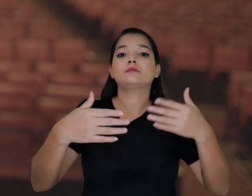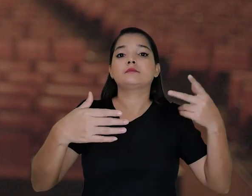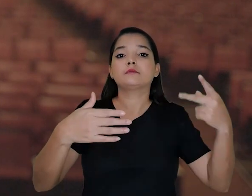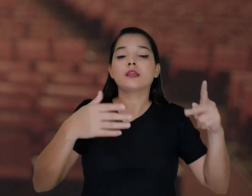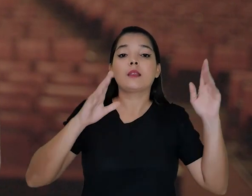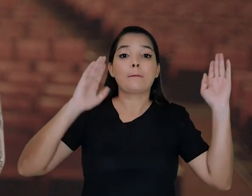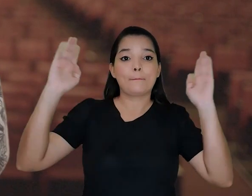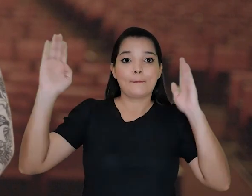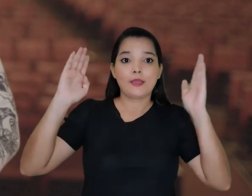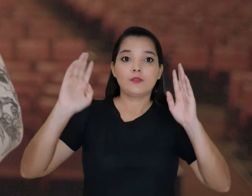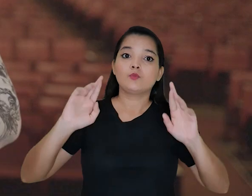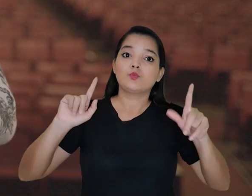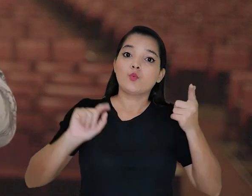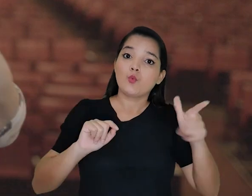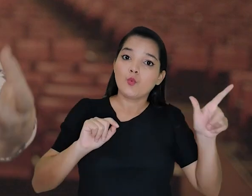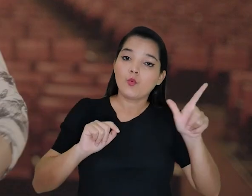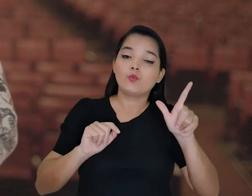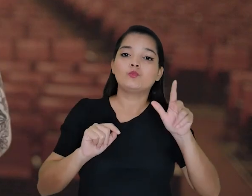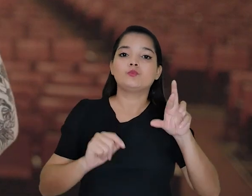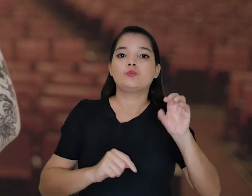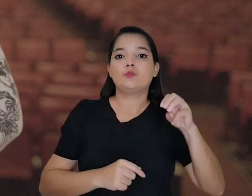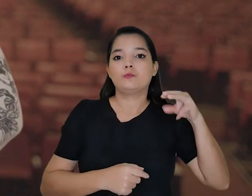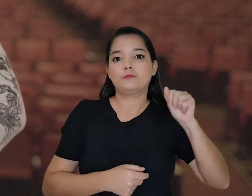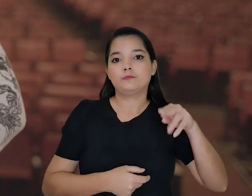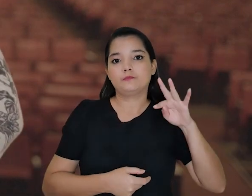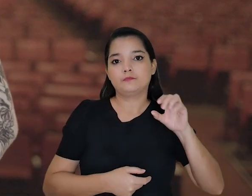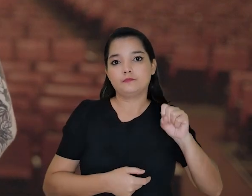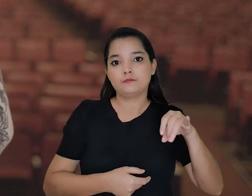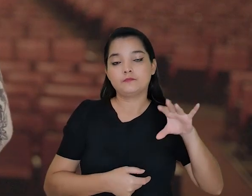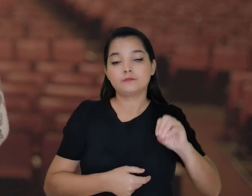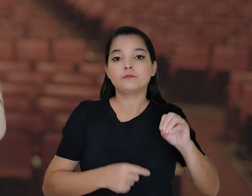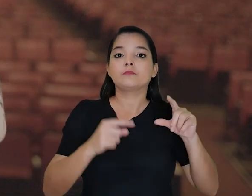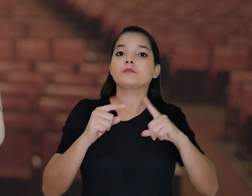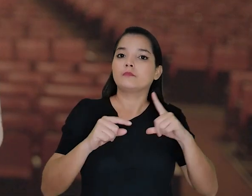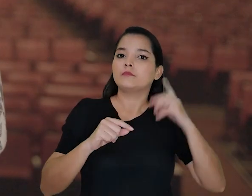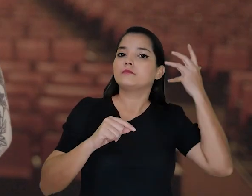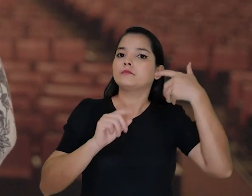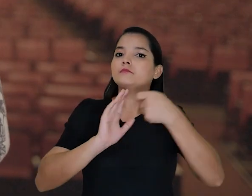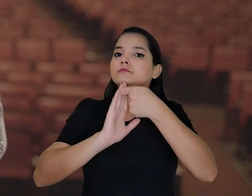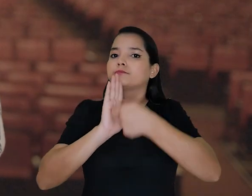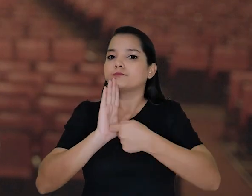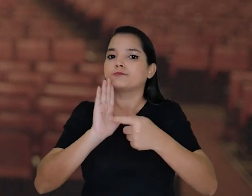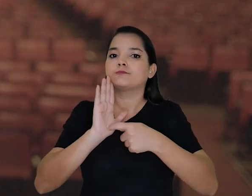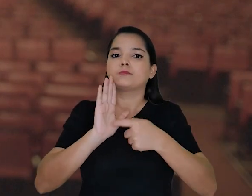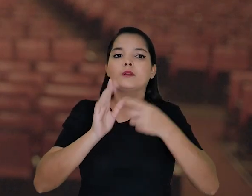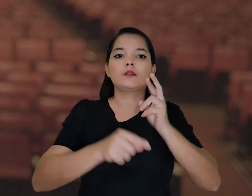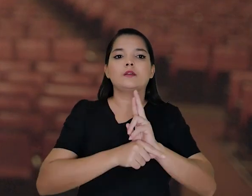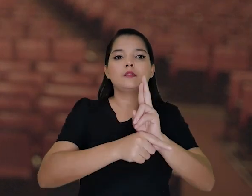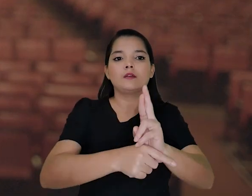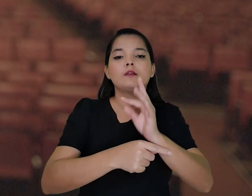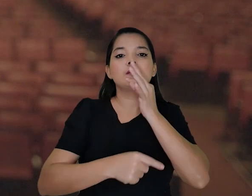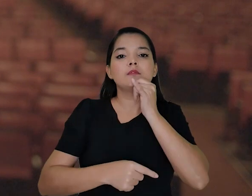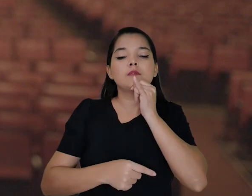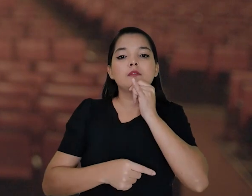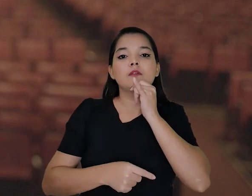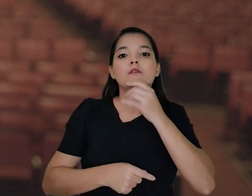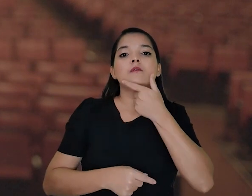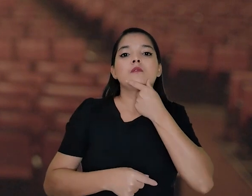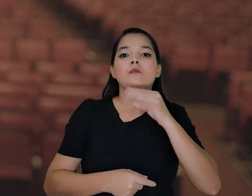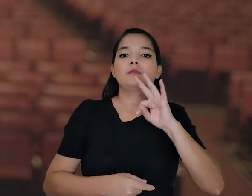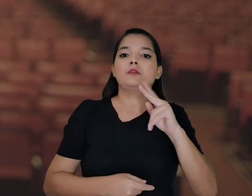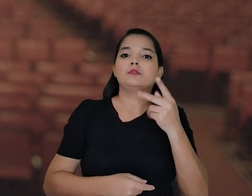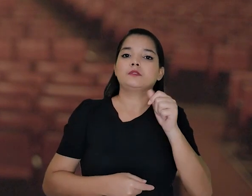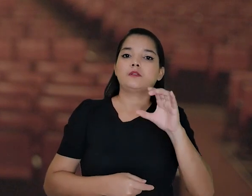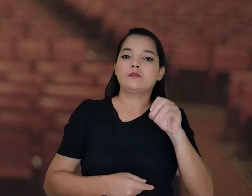período já no romantismo com compositores representando esse período como Tchaikovsky brams